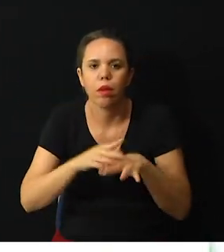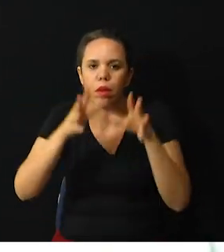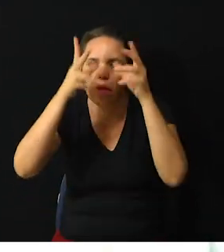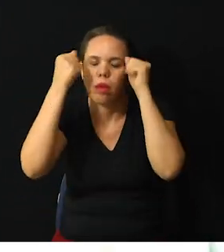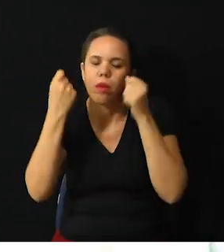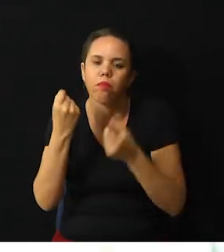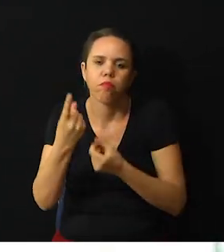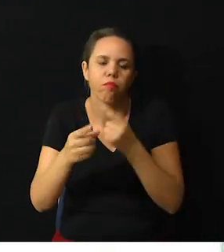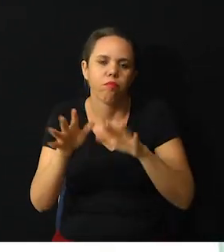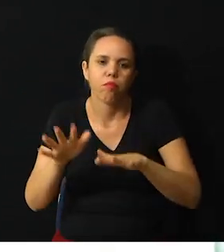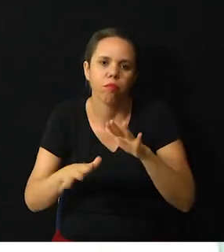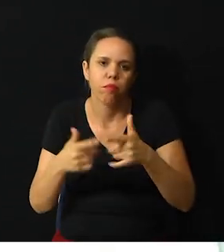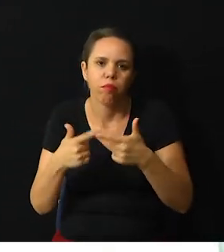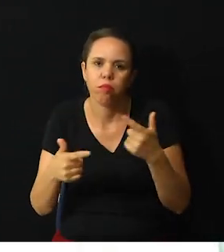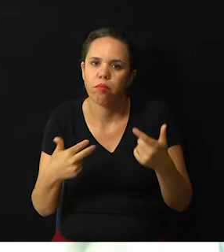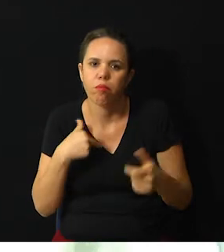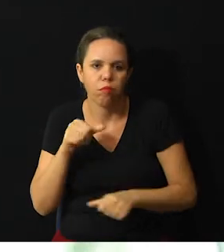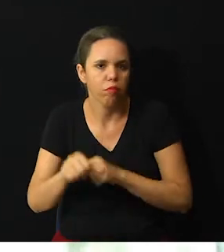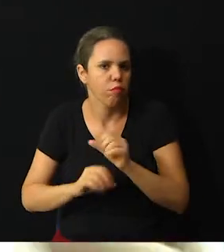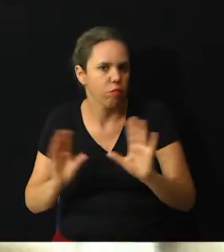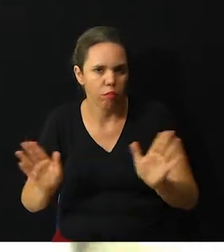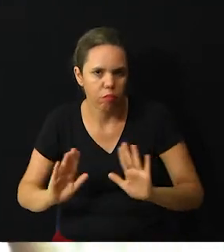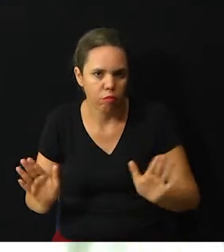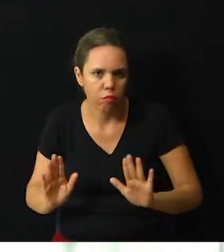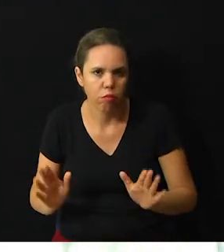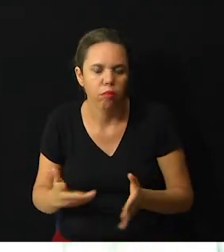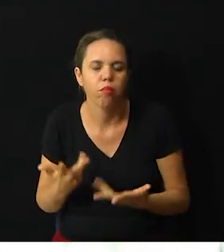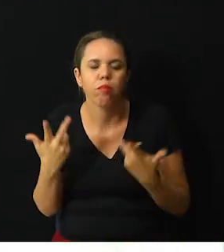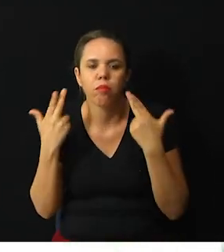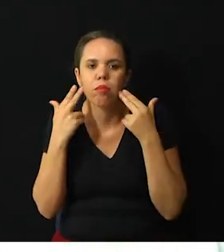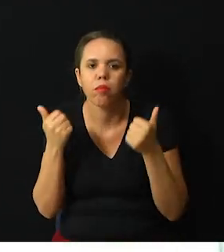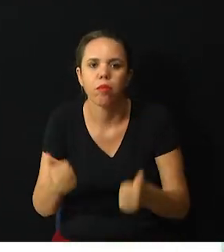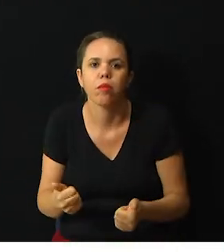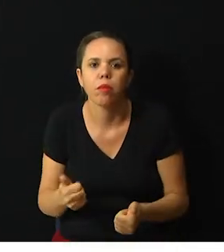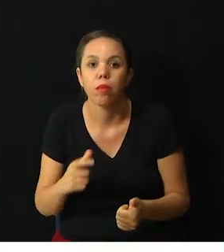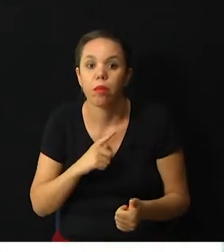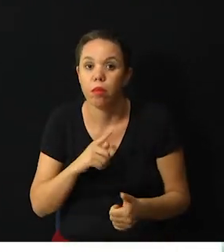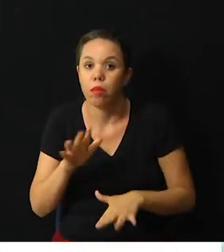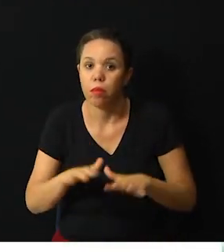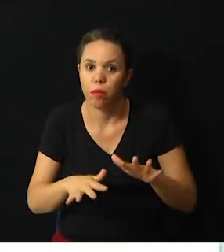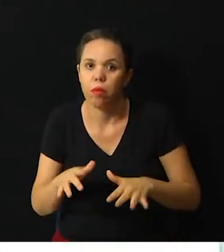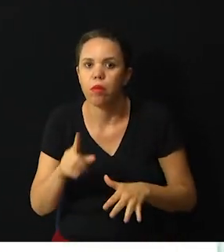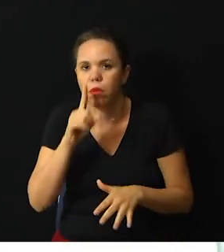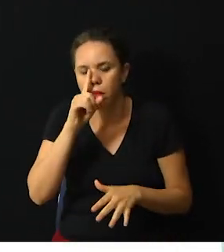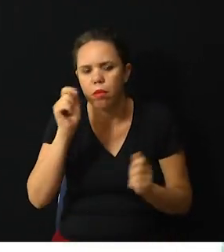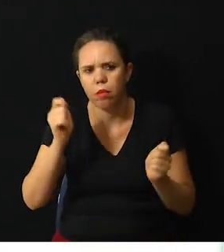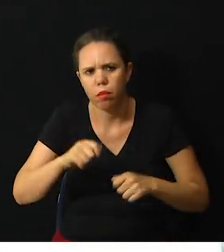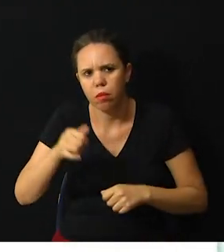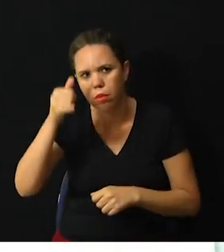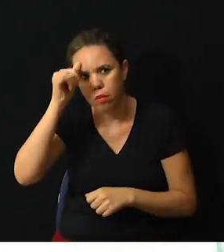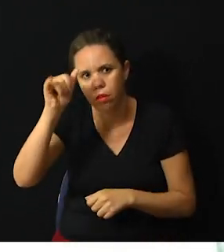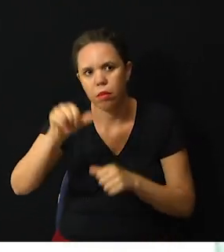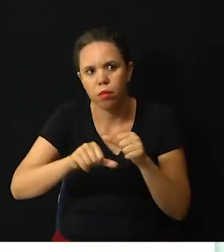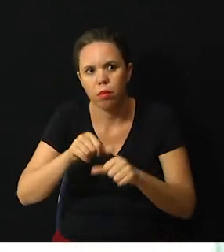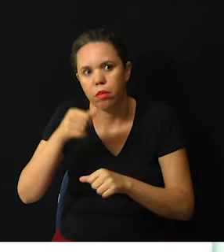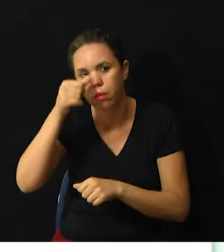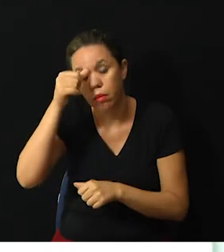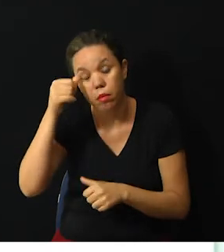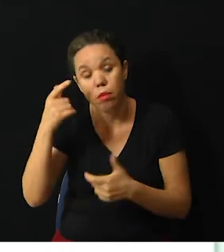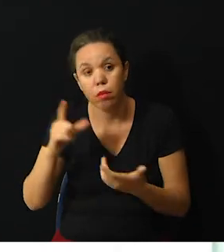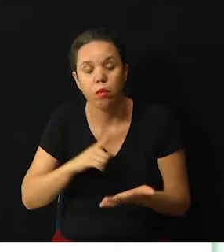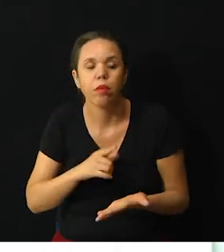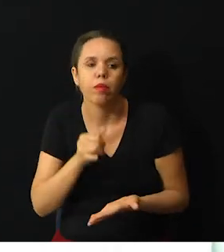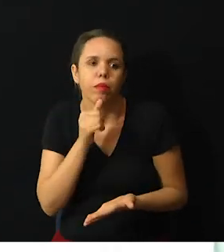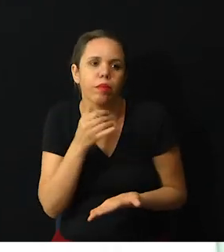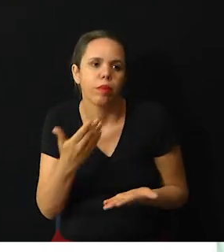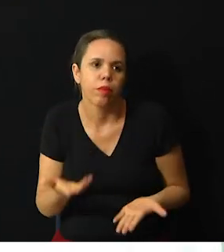Alzheimer, que são mais raros. Essas coisas não tem como mudar, essas coisas são intrínsecas. Mas existem vários fatores de risco que podem ser modificados,